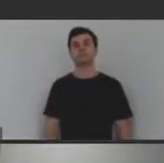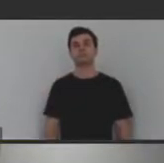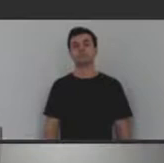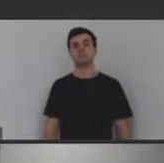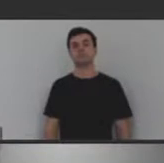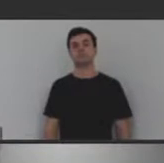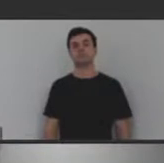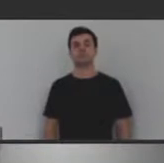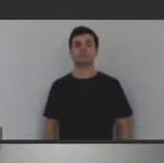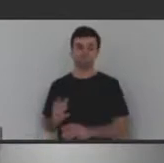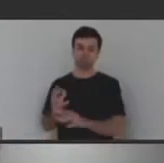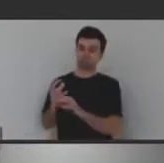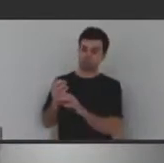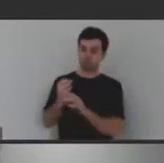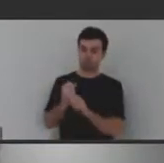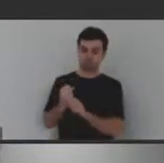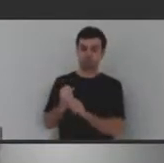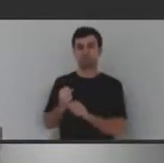Concordo o suficiente